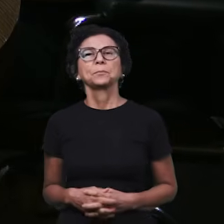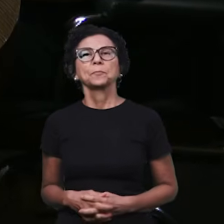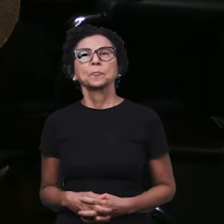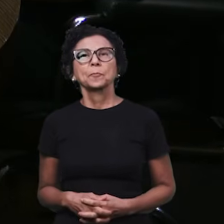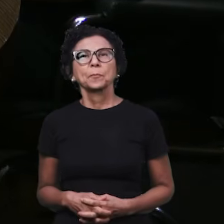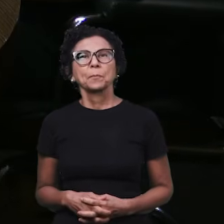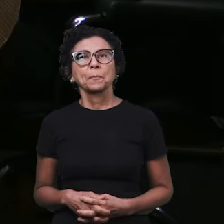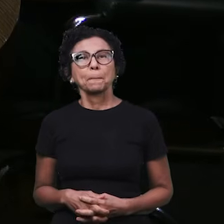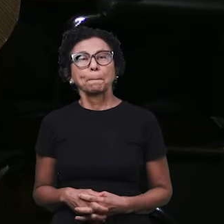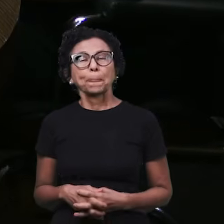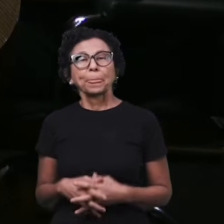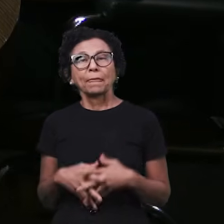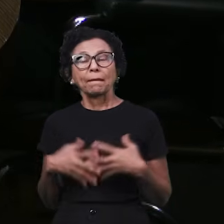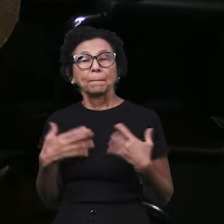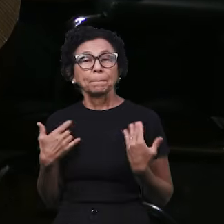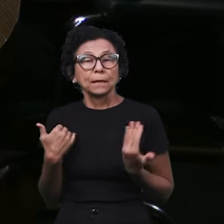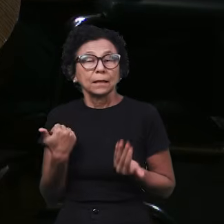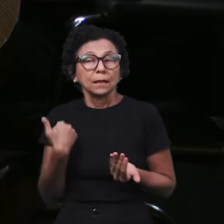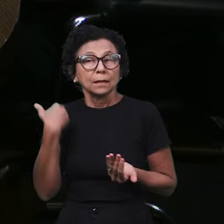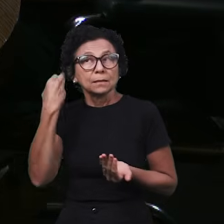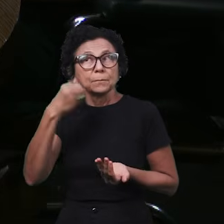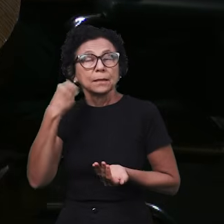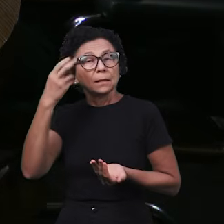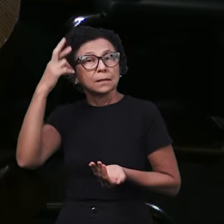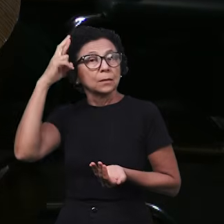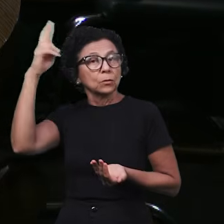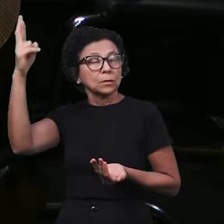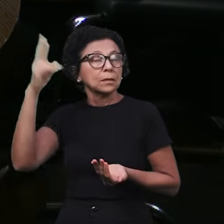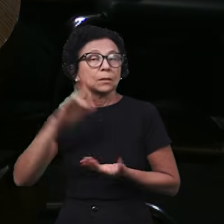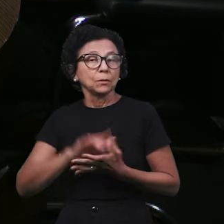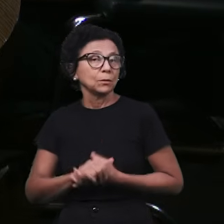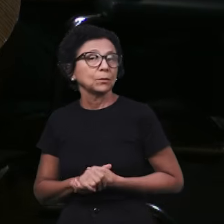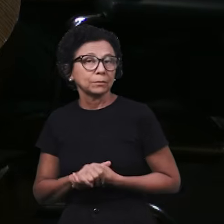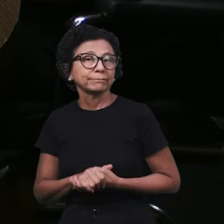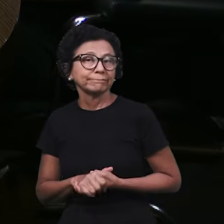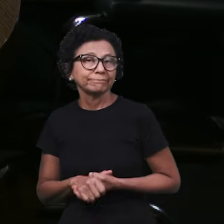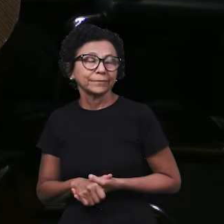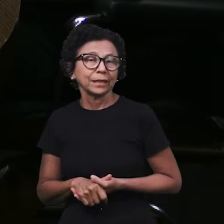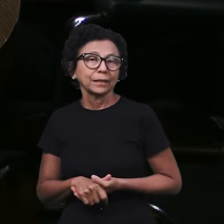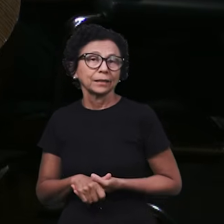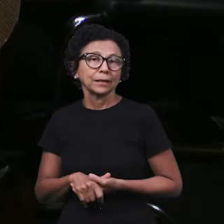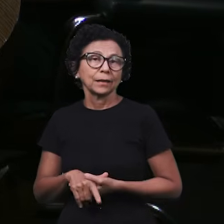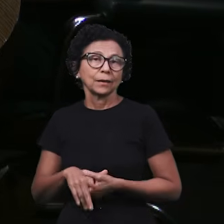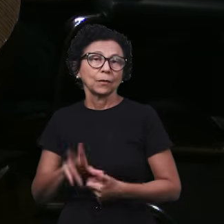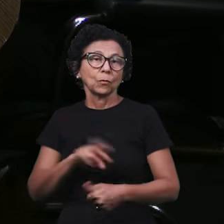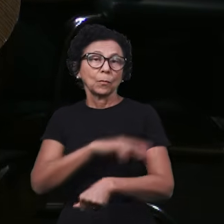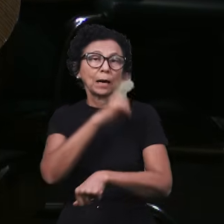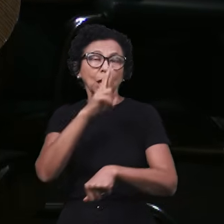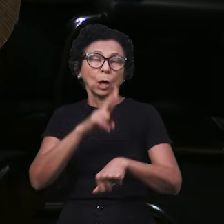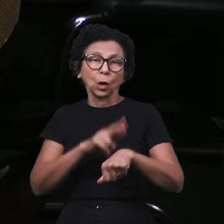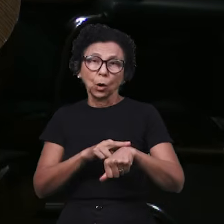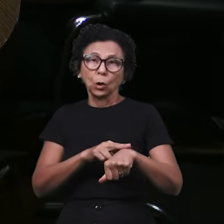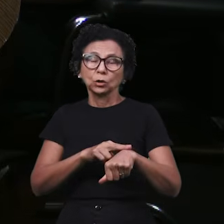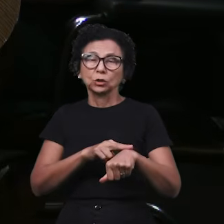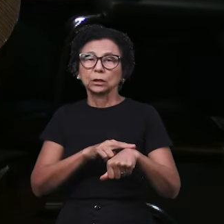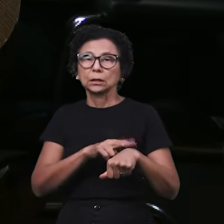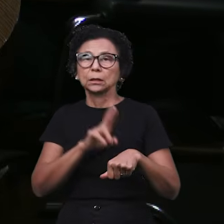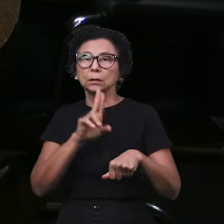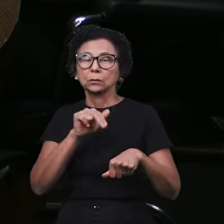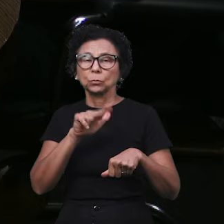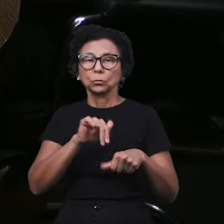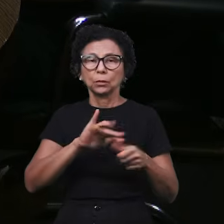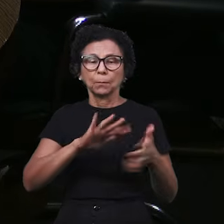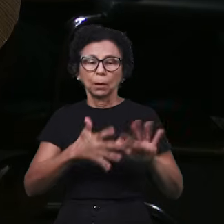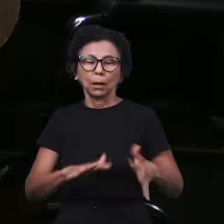e aí eu conheço o amor do Senhor. E é super importante que os irmãos façam exatamente o que o Alan ele